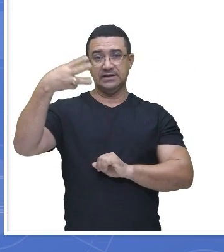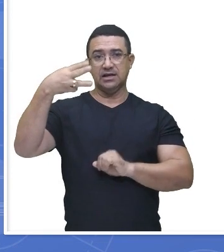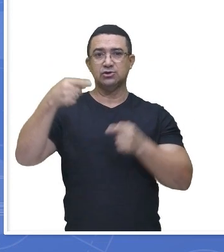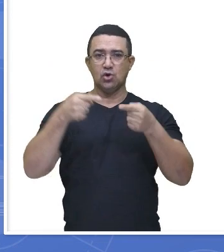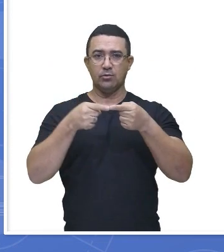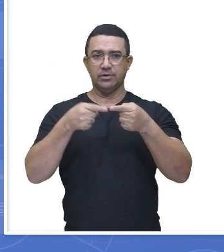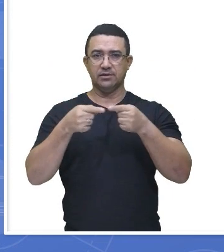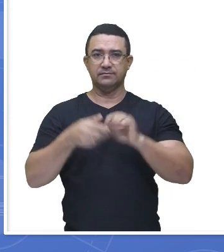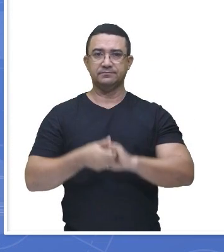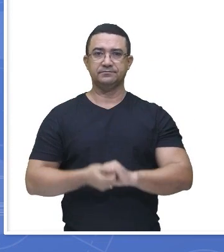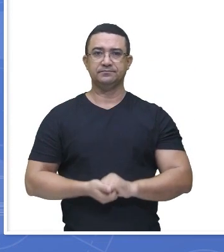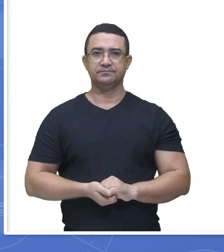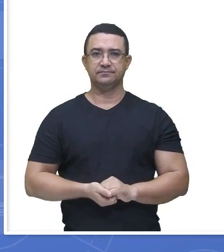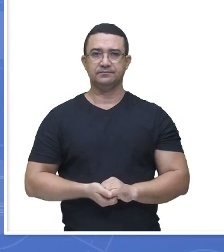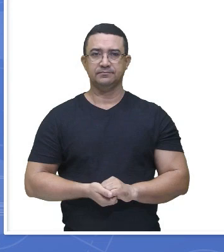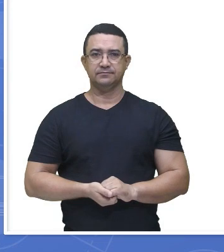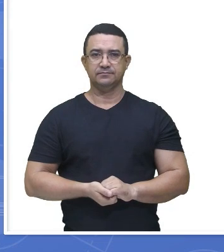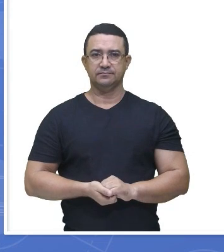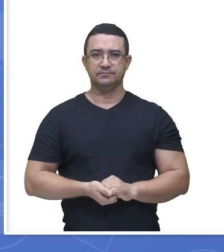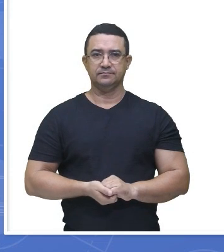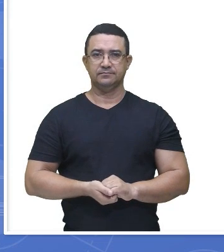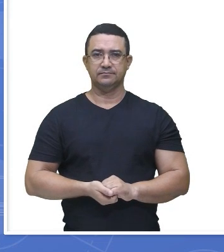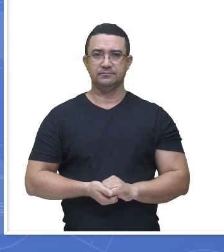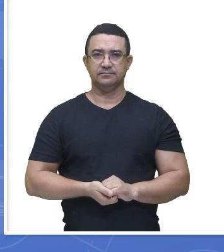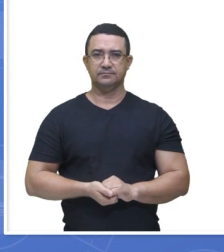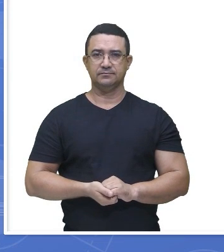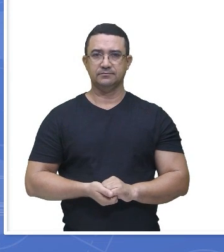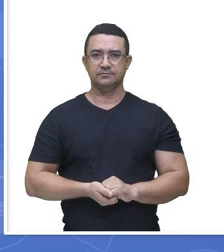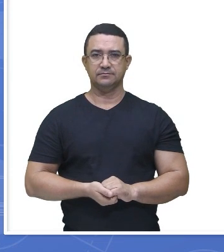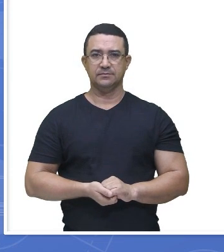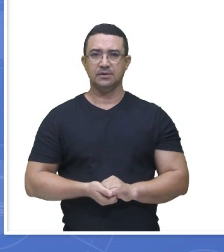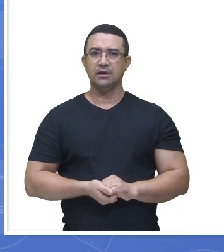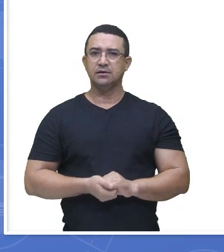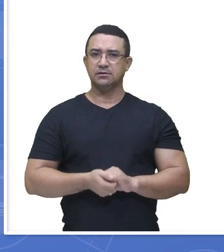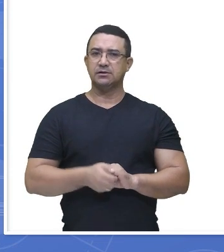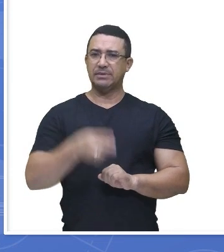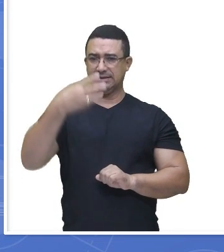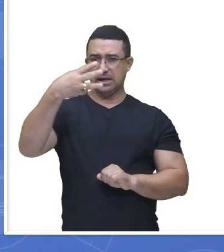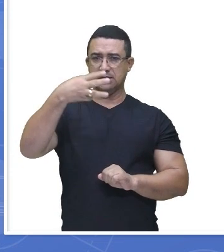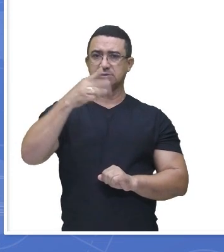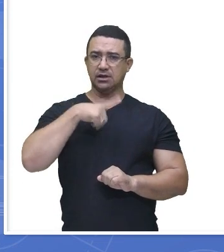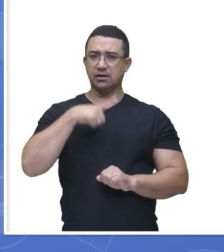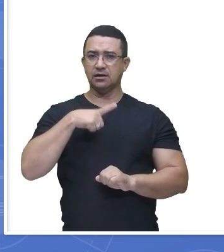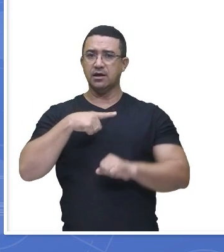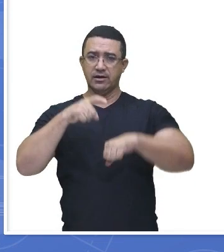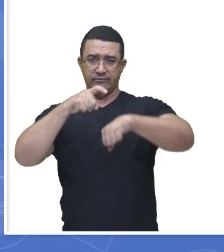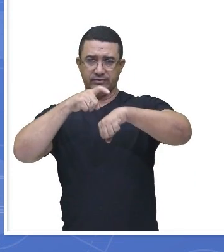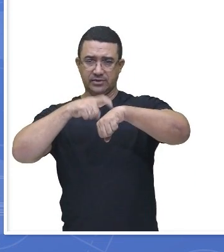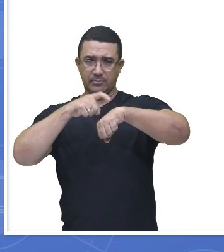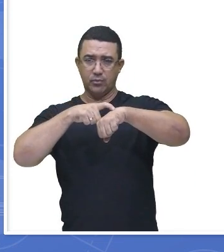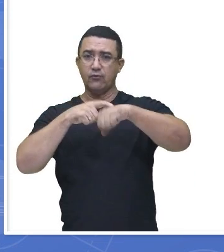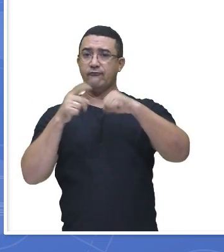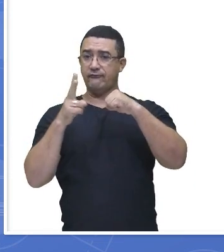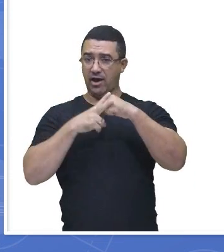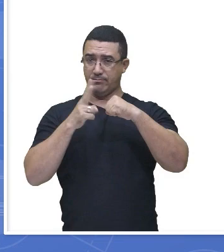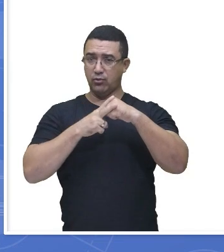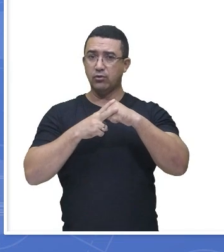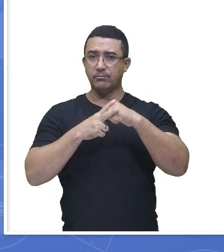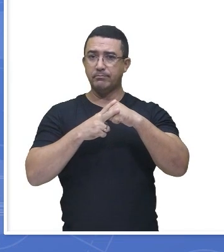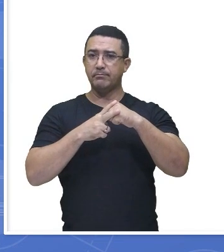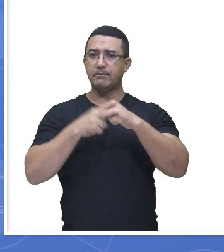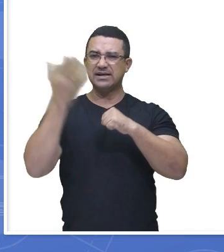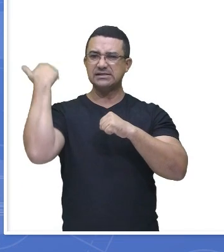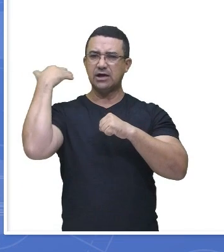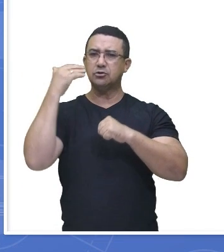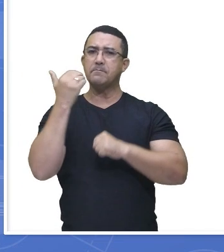Sobraram 2 aí. Generalmente, el pretérito imperfeito. Claro, isso aqui está ligado a verbos. E o último é o